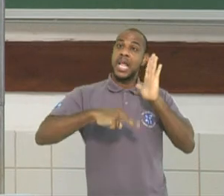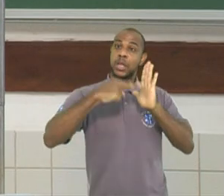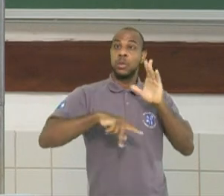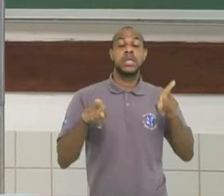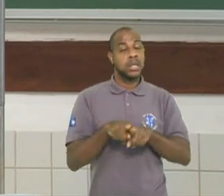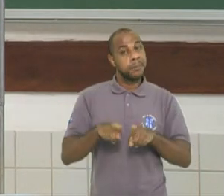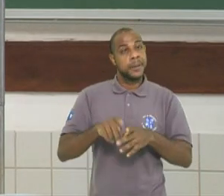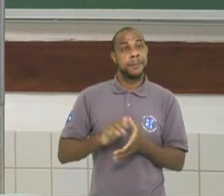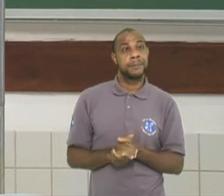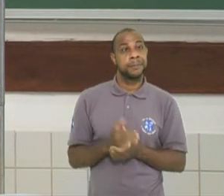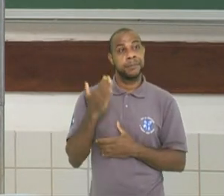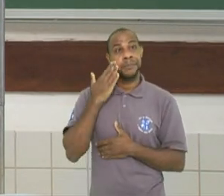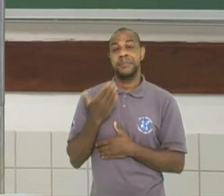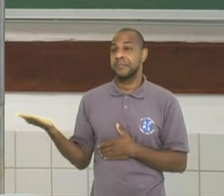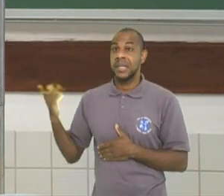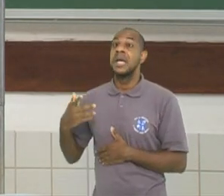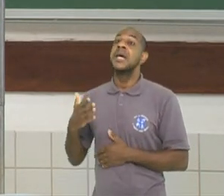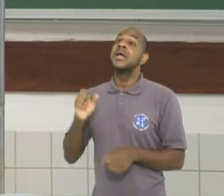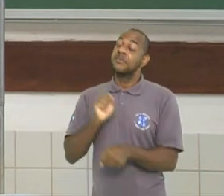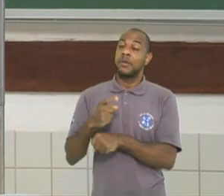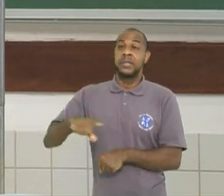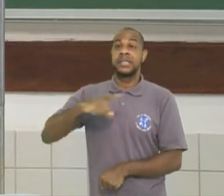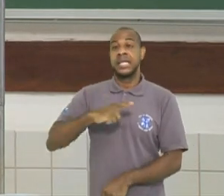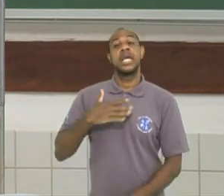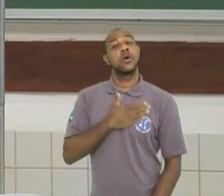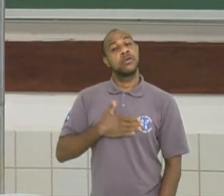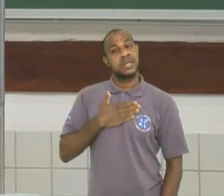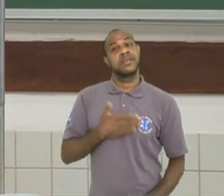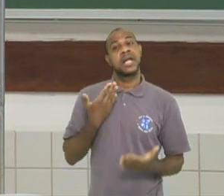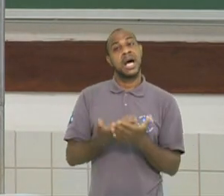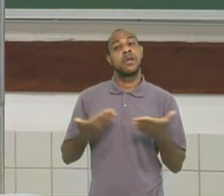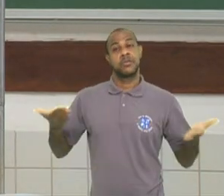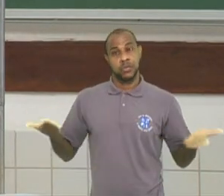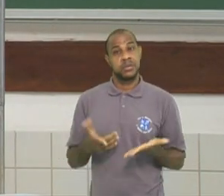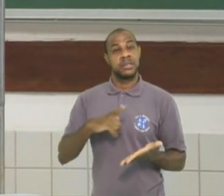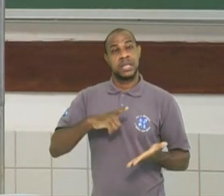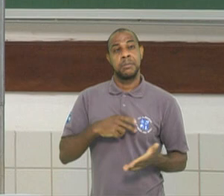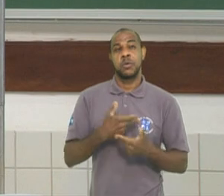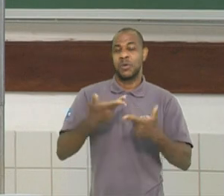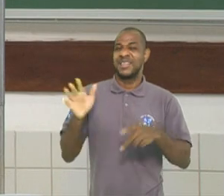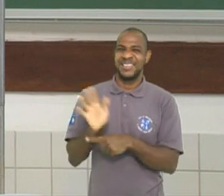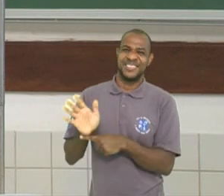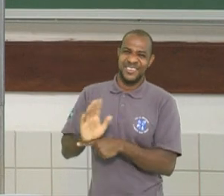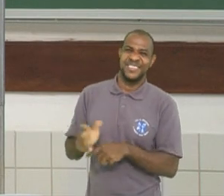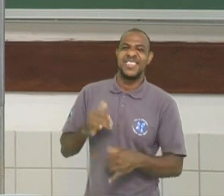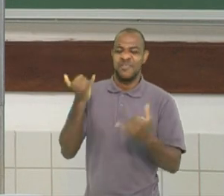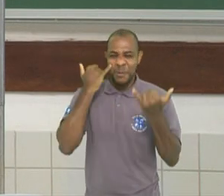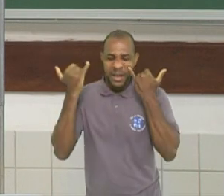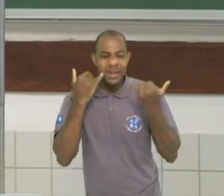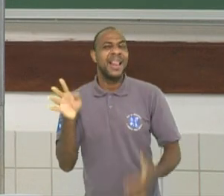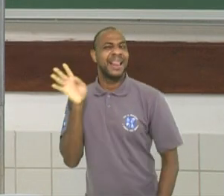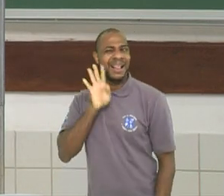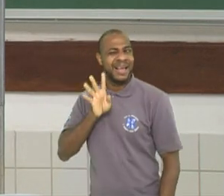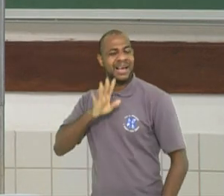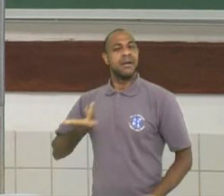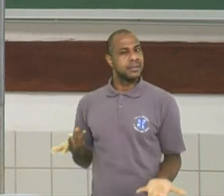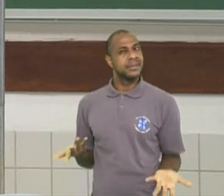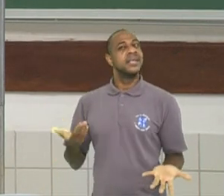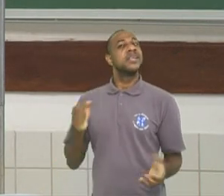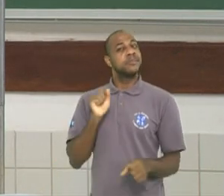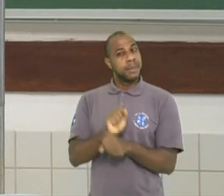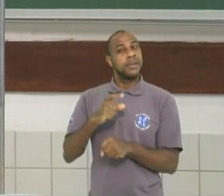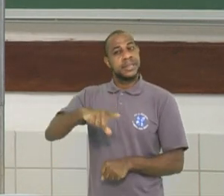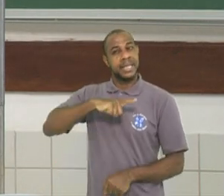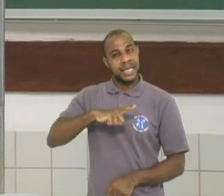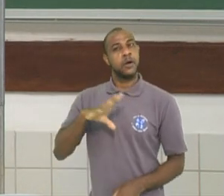muito especial gente gente eu espero que vocês tenham gostado na aula de hoje a gente teve bastante vídeo né que tem bastante informação legal eu espero